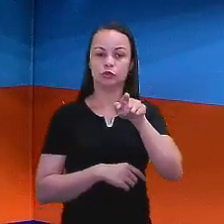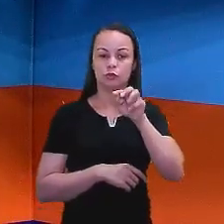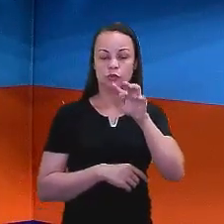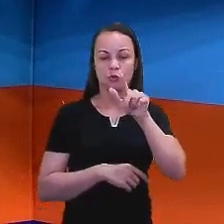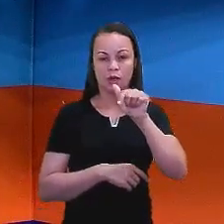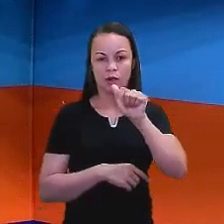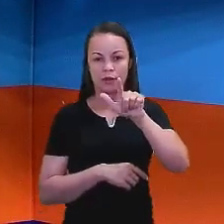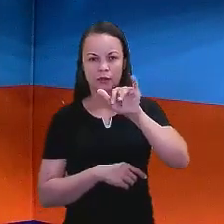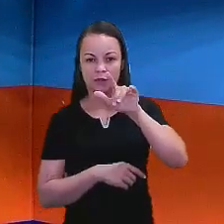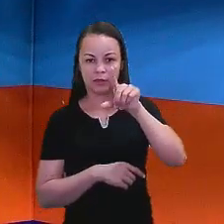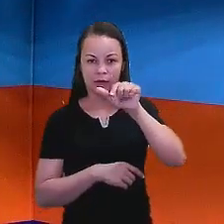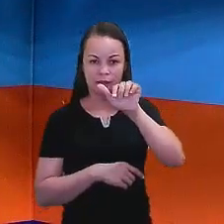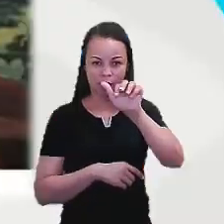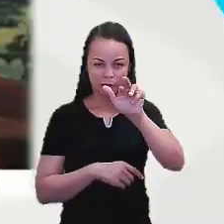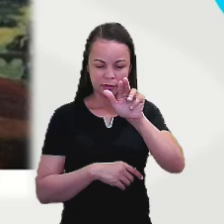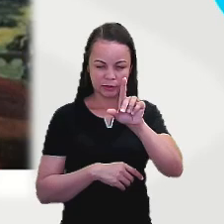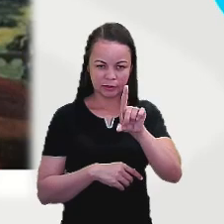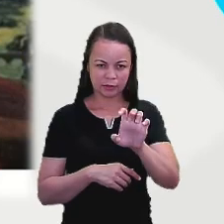textos.